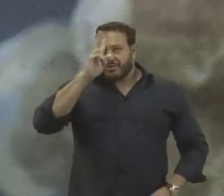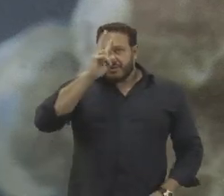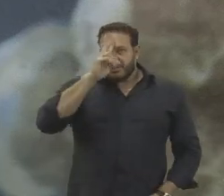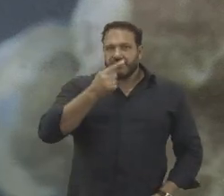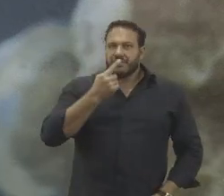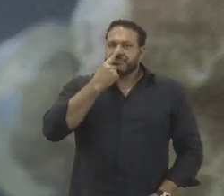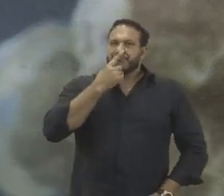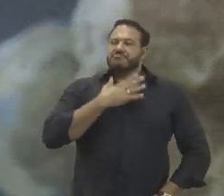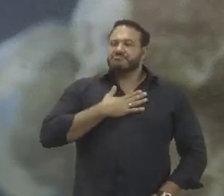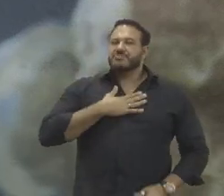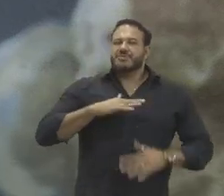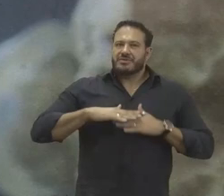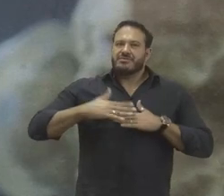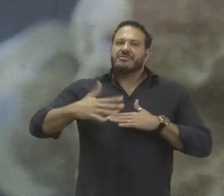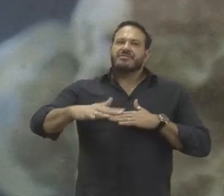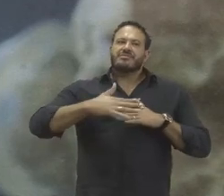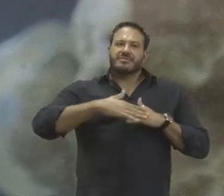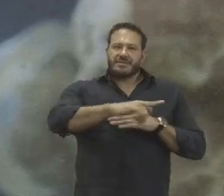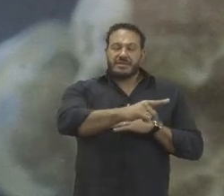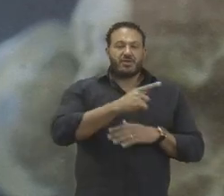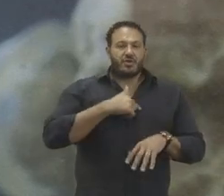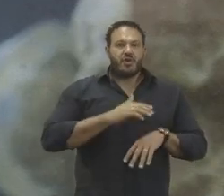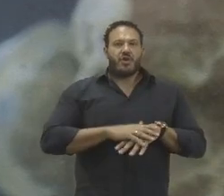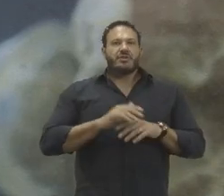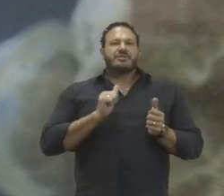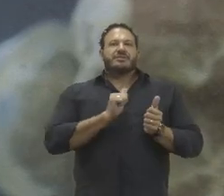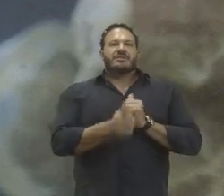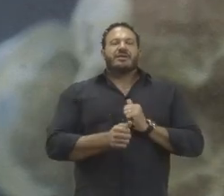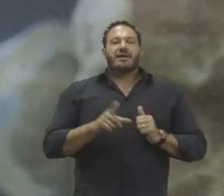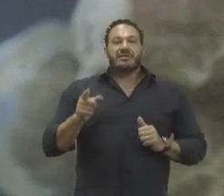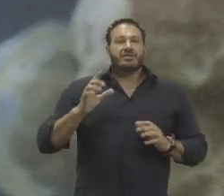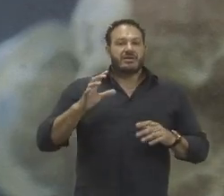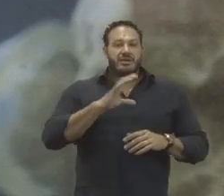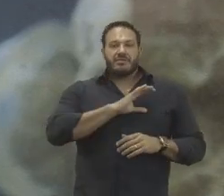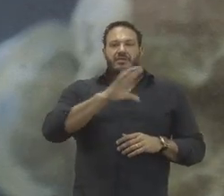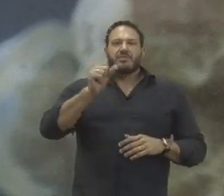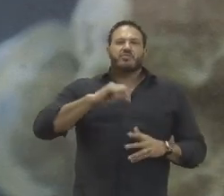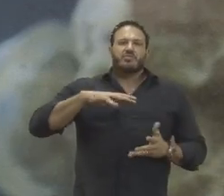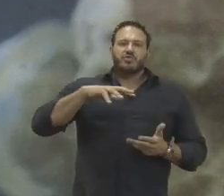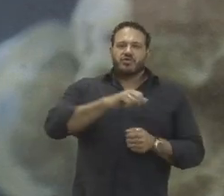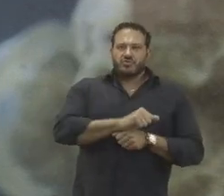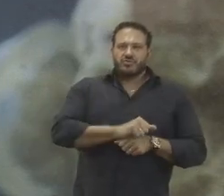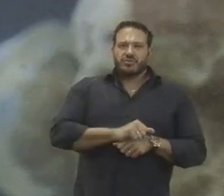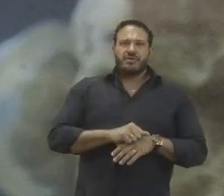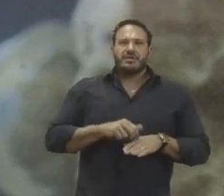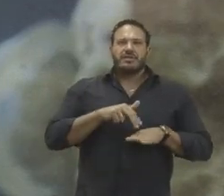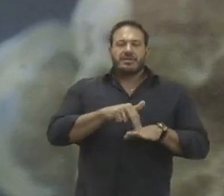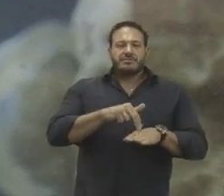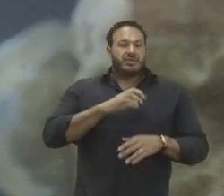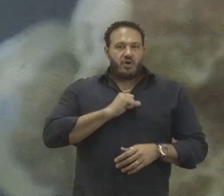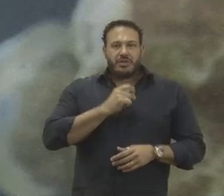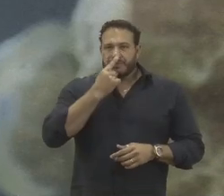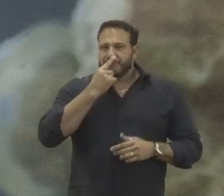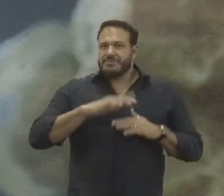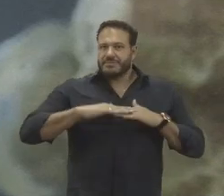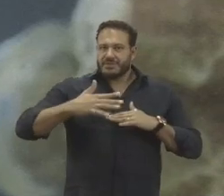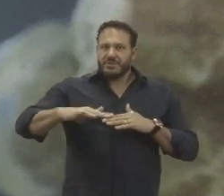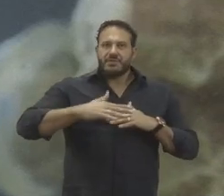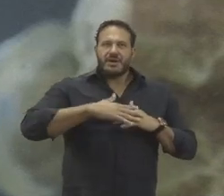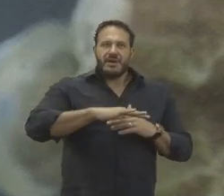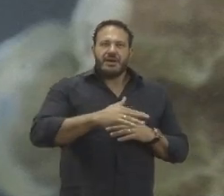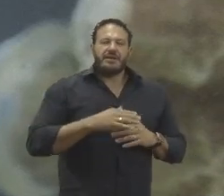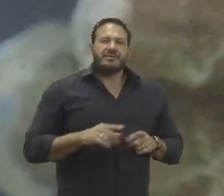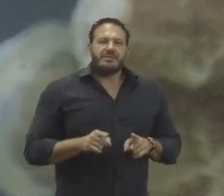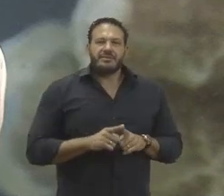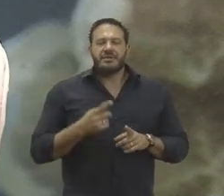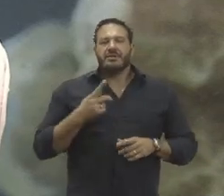também com com mar mas é esportiva né Ela é uma campeã mundial de de mor bug coisa e tal e aí por último